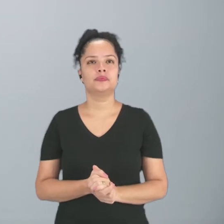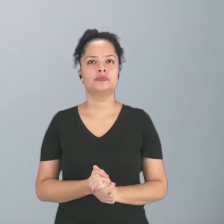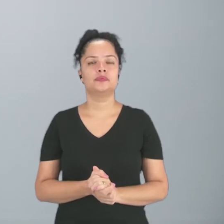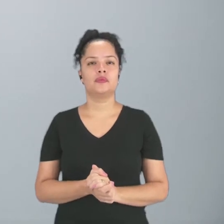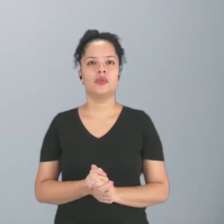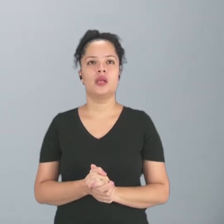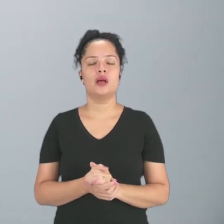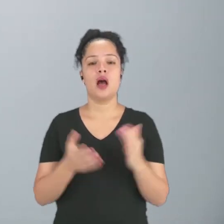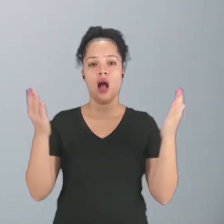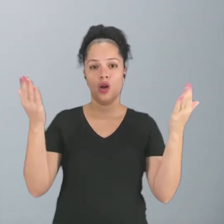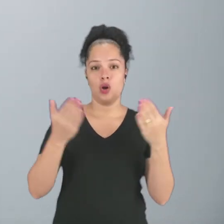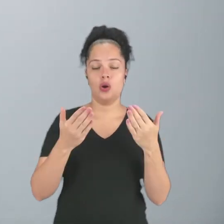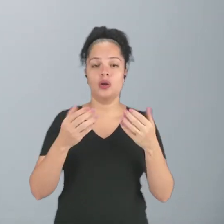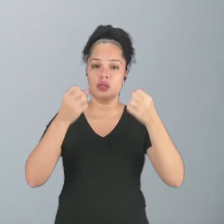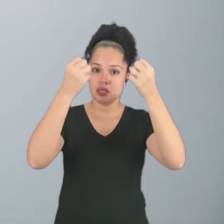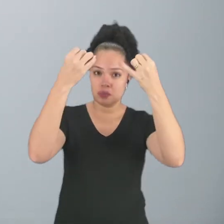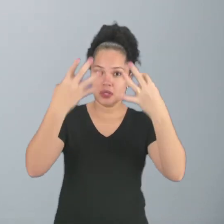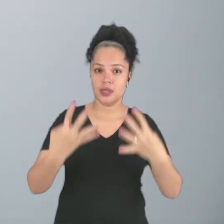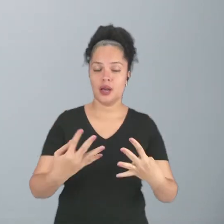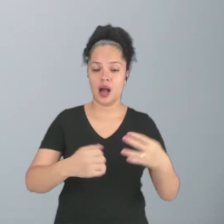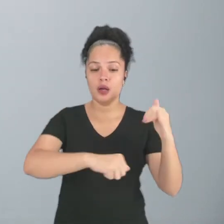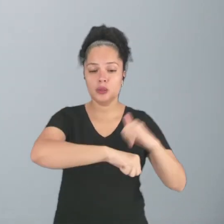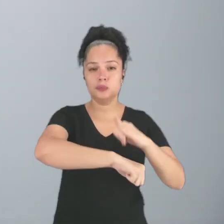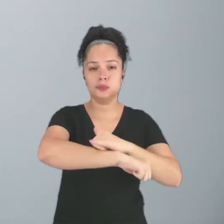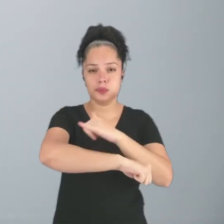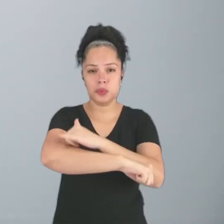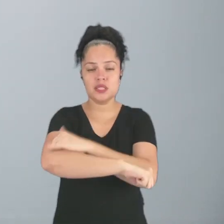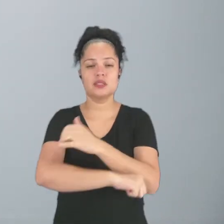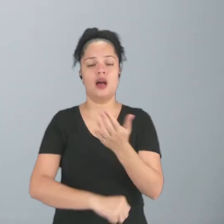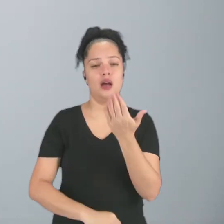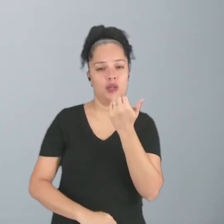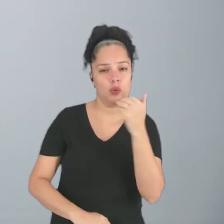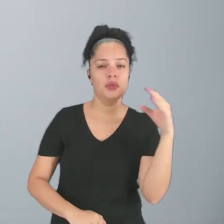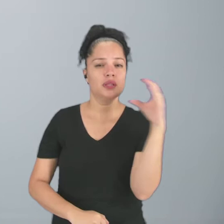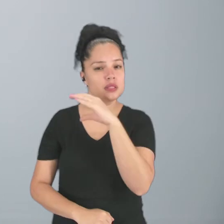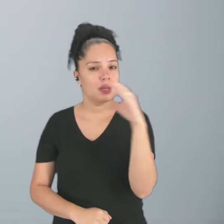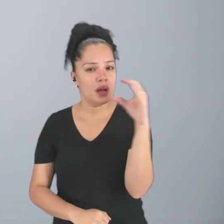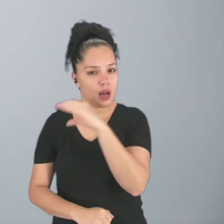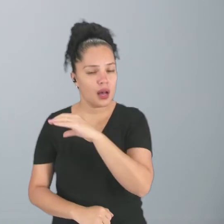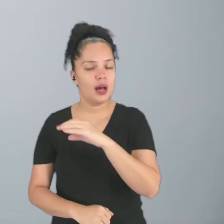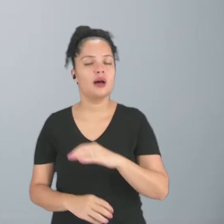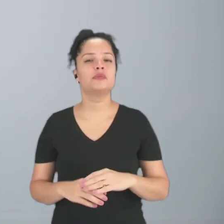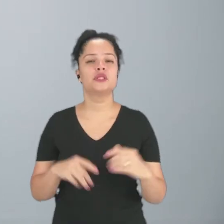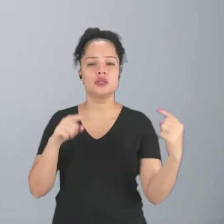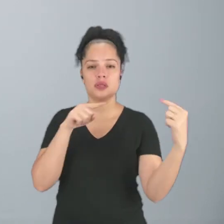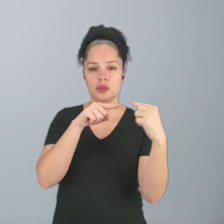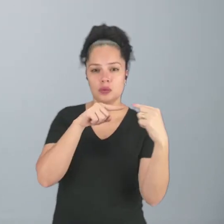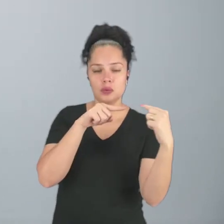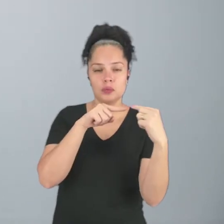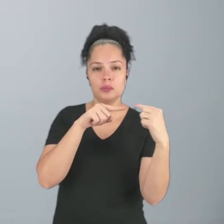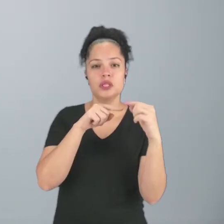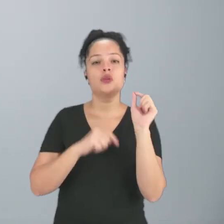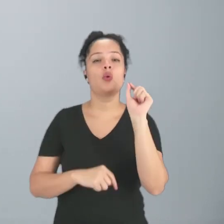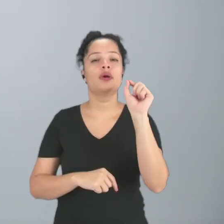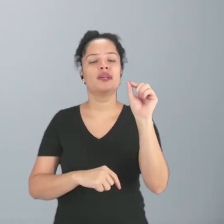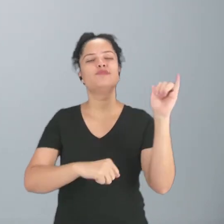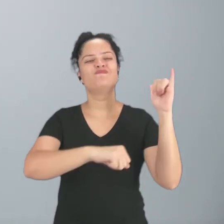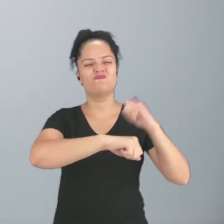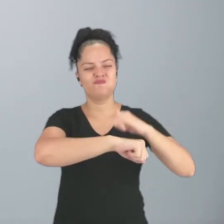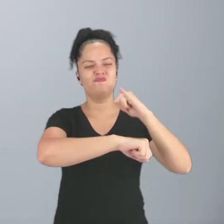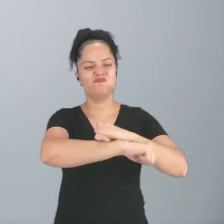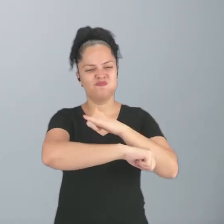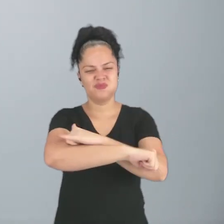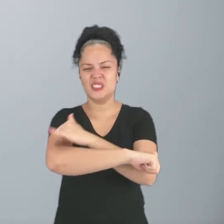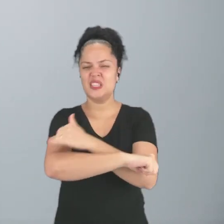Vamos falar um pouquinho sobre obesidade, pessoal. Quando a gente fala sobre fast food, sobre junk food, sempre está relacionado a essa questão da obesidade, que é um